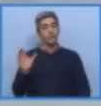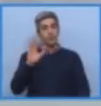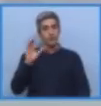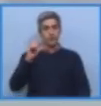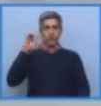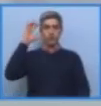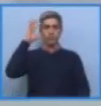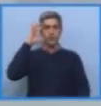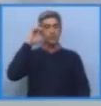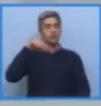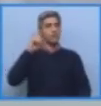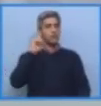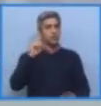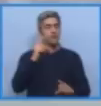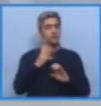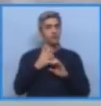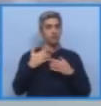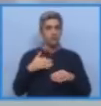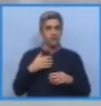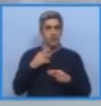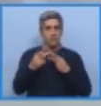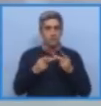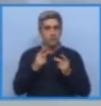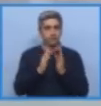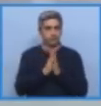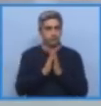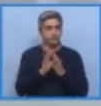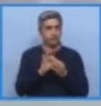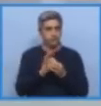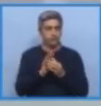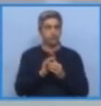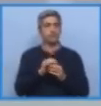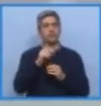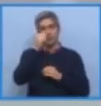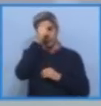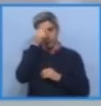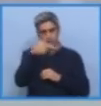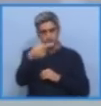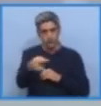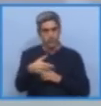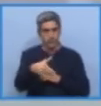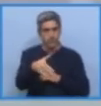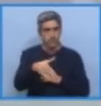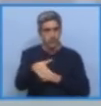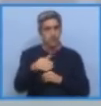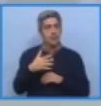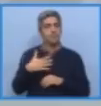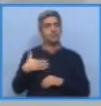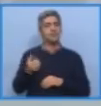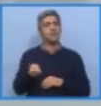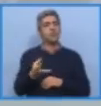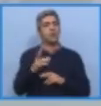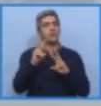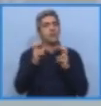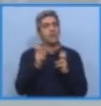Olá, muito boa tarde. Neste dia em que sublinhamos a análise litúrgica, olhamos o domingo que se aproxima e onde a misericórdia surge